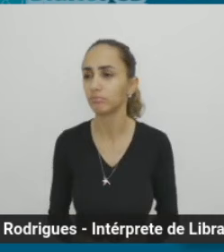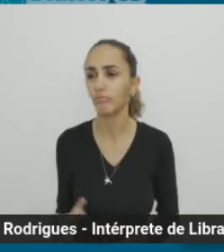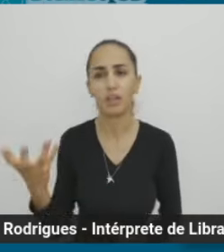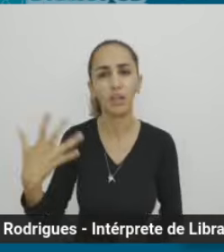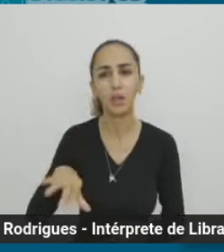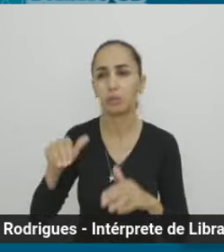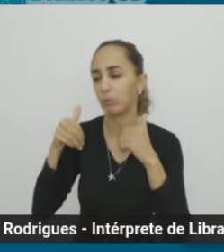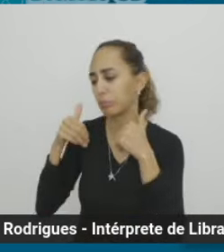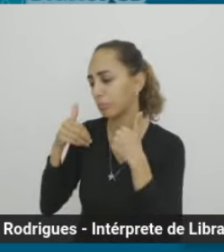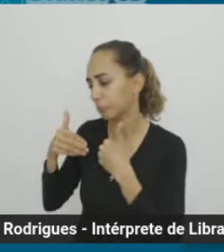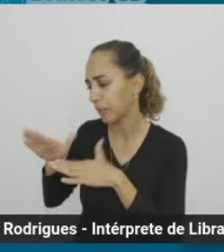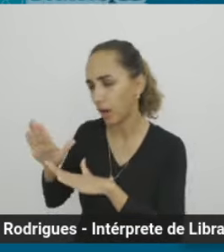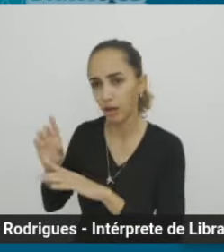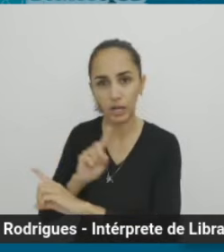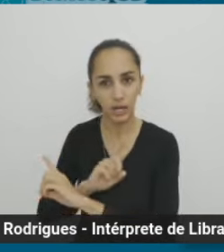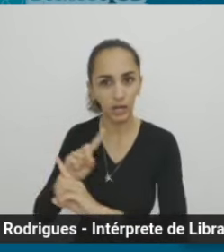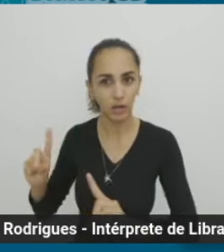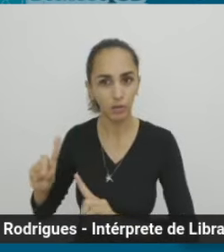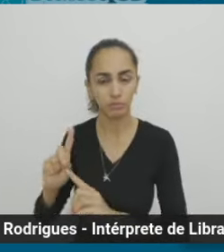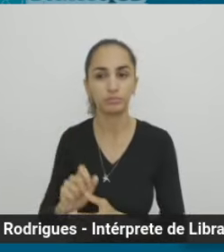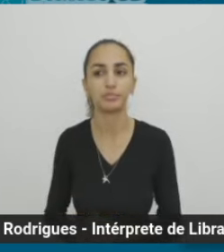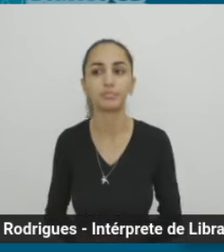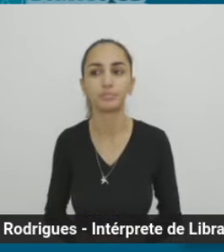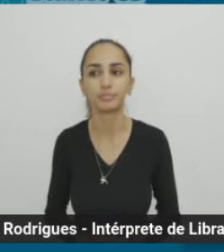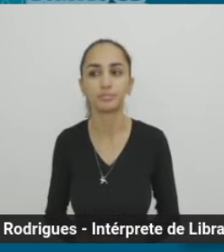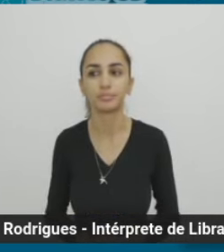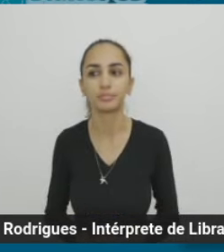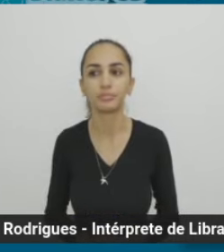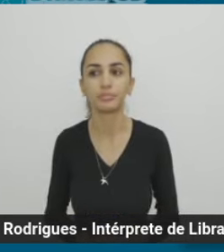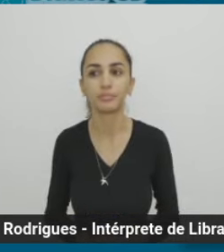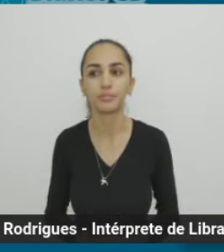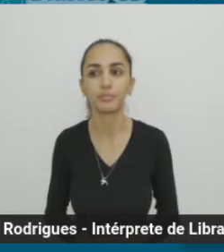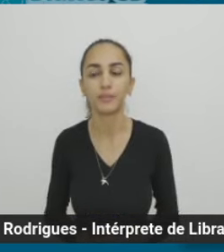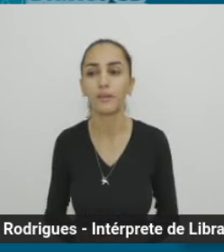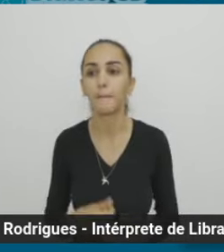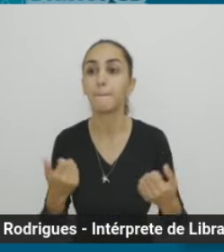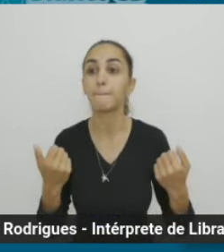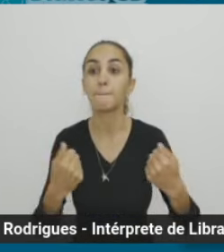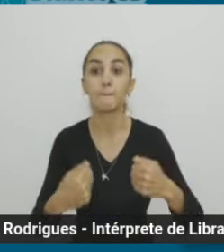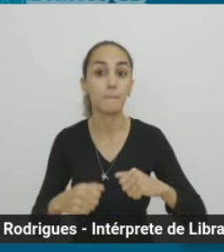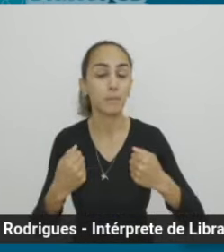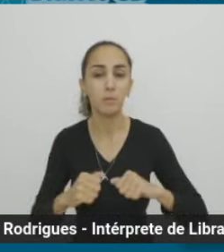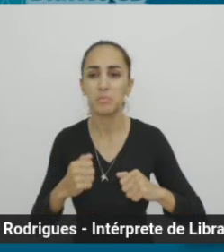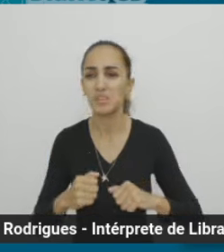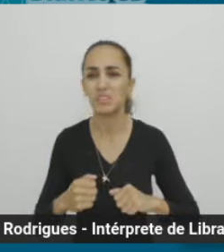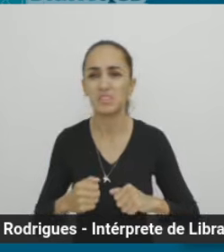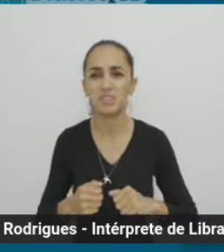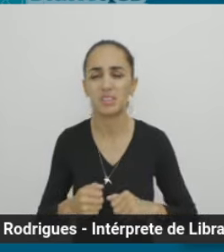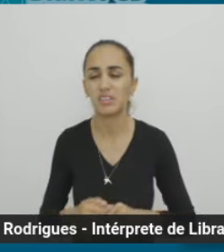das demais. Bem como não precisamos terceirizar as nossas